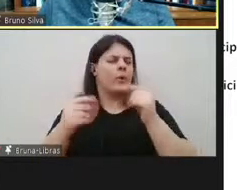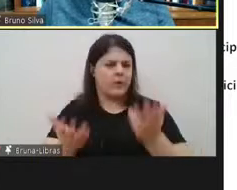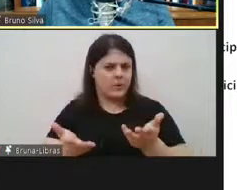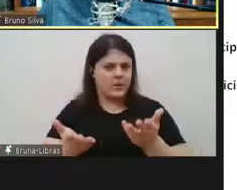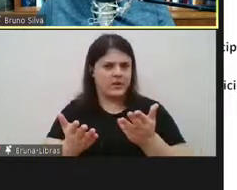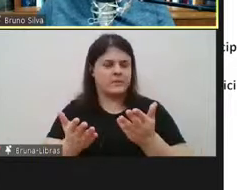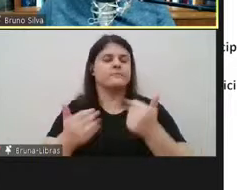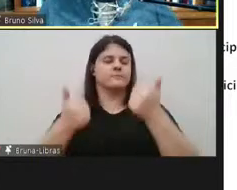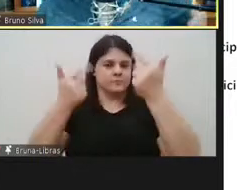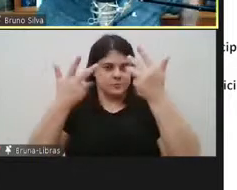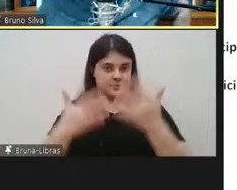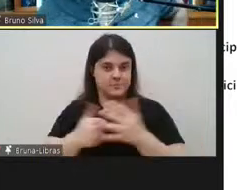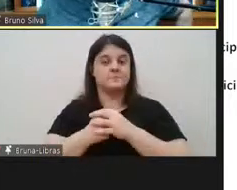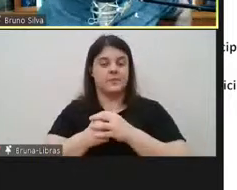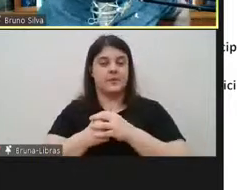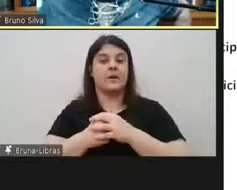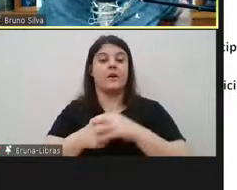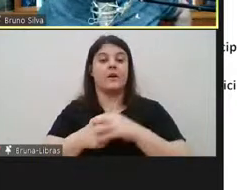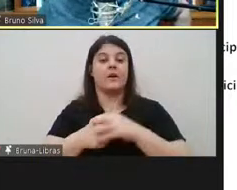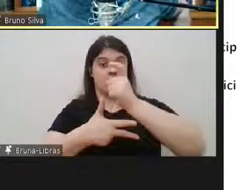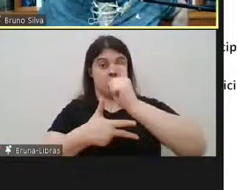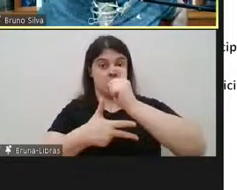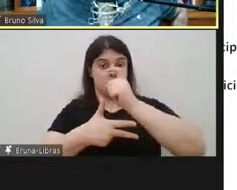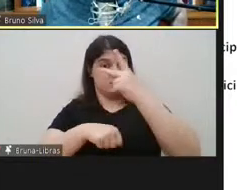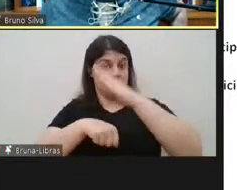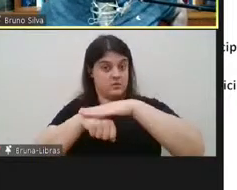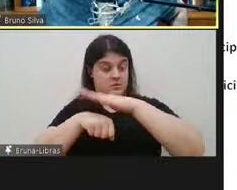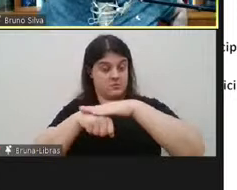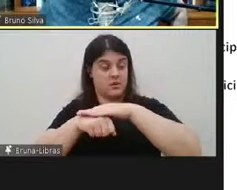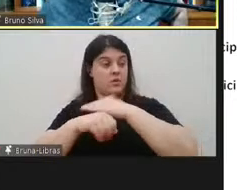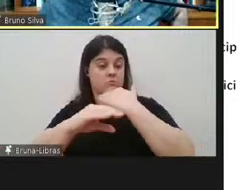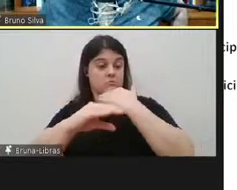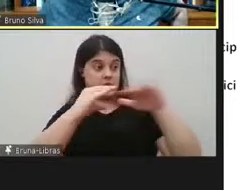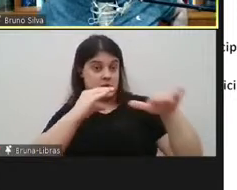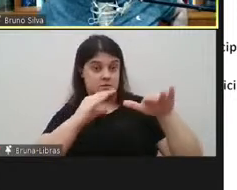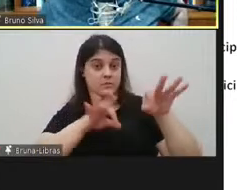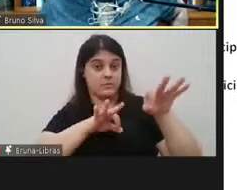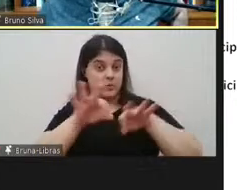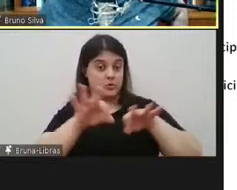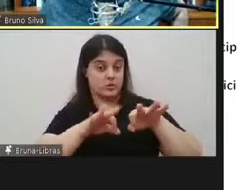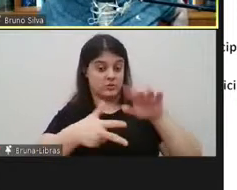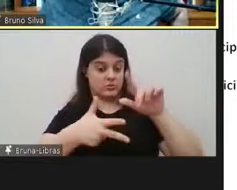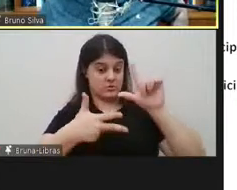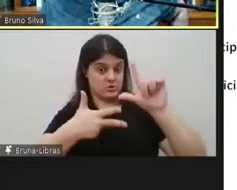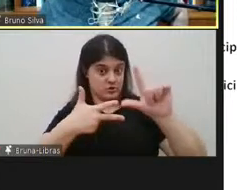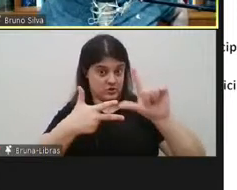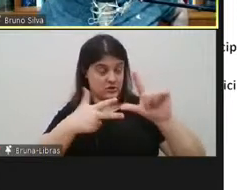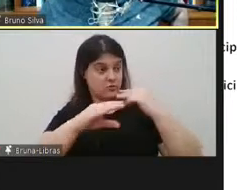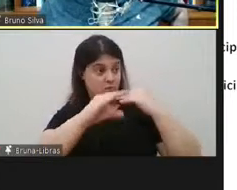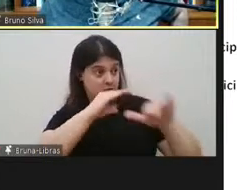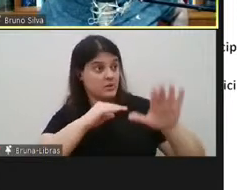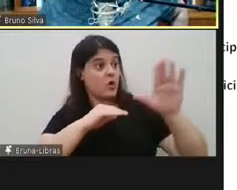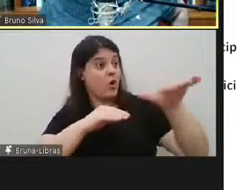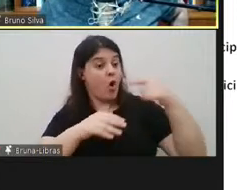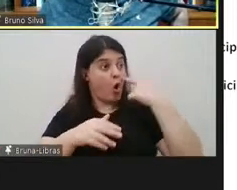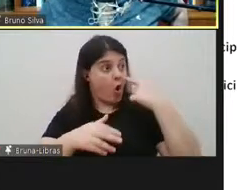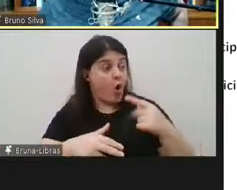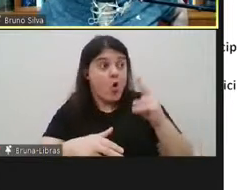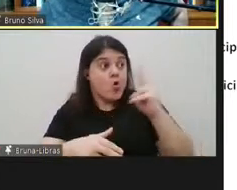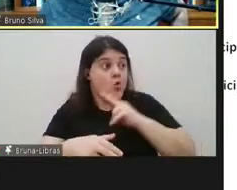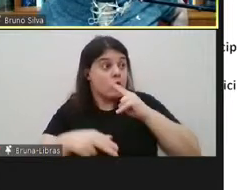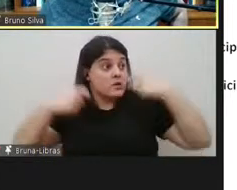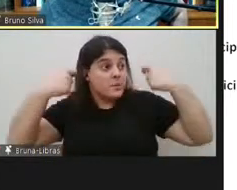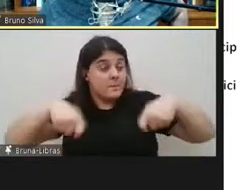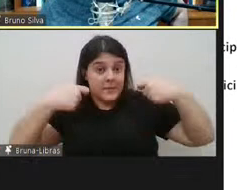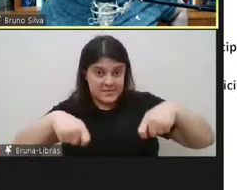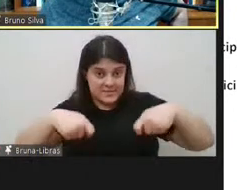regime de urgência Professor O Poder Executivo quando encaminha um projeto para o legislativo quando ele solicita regime